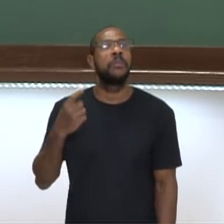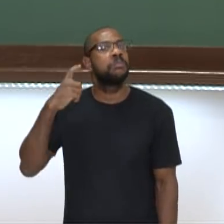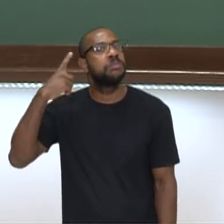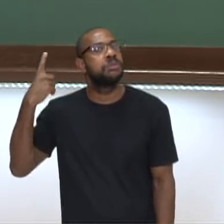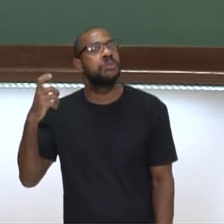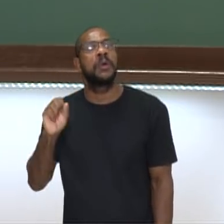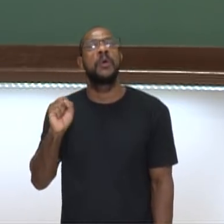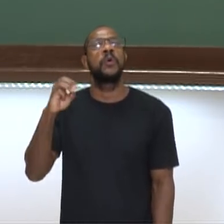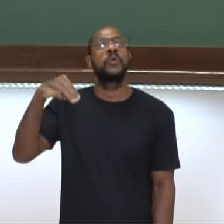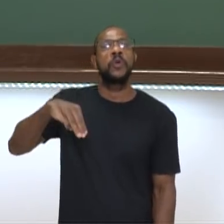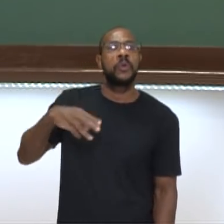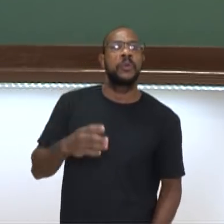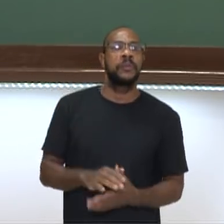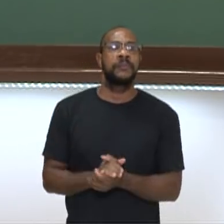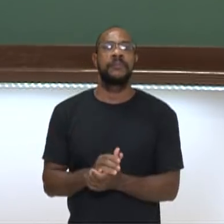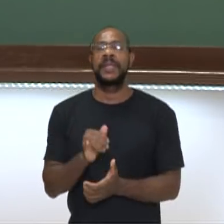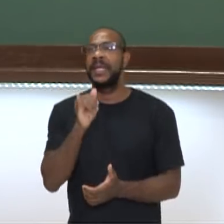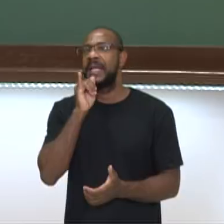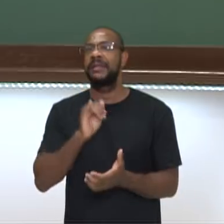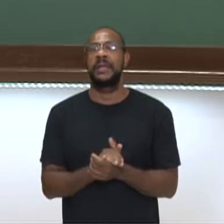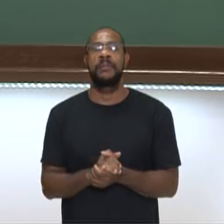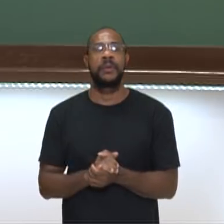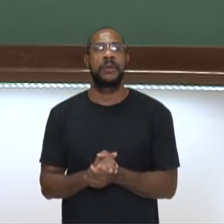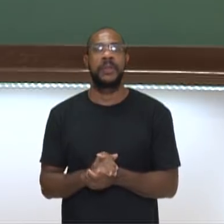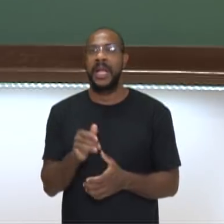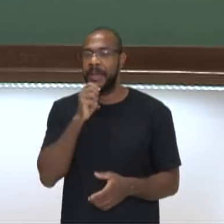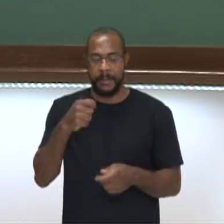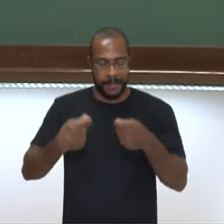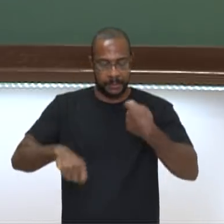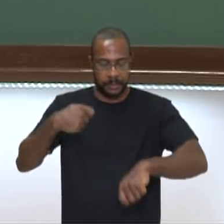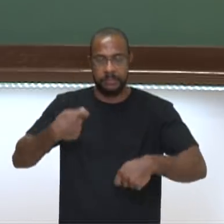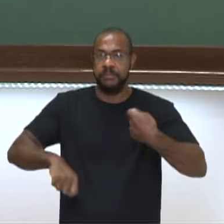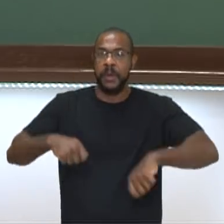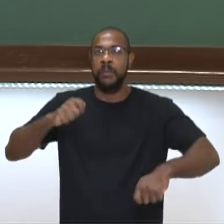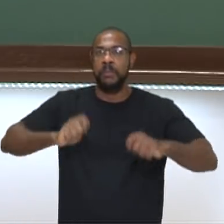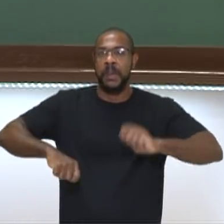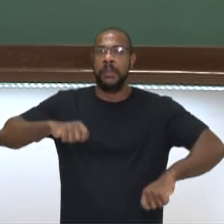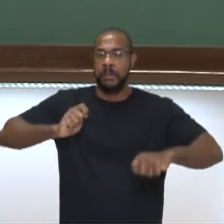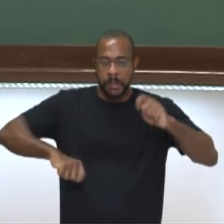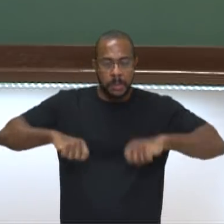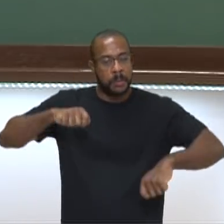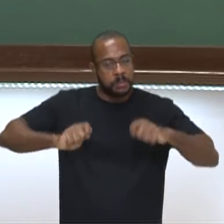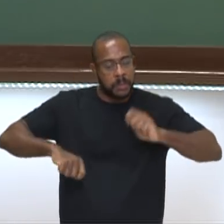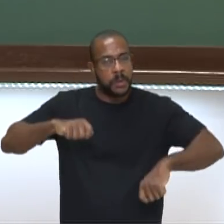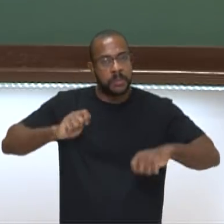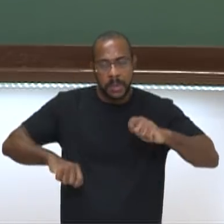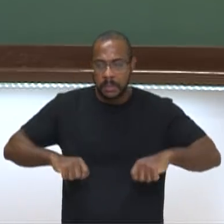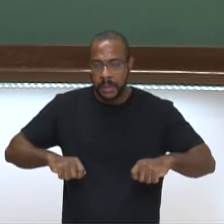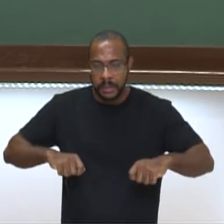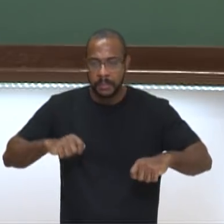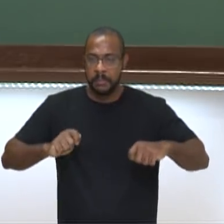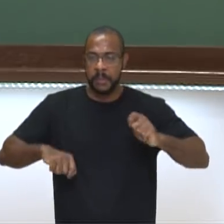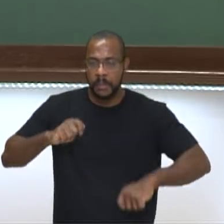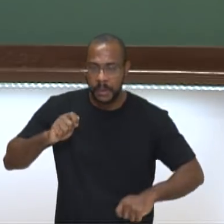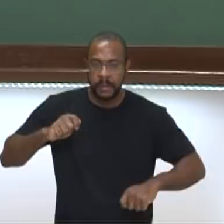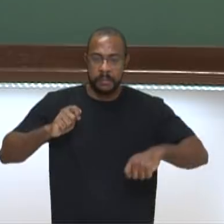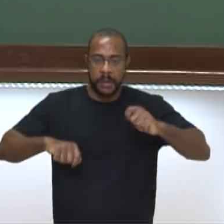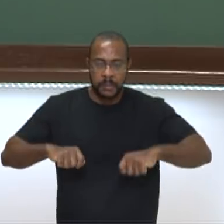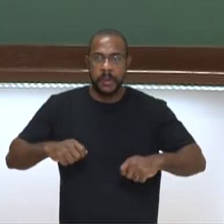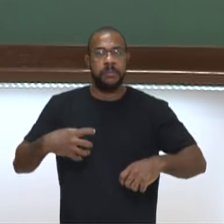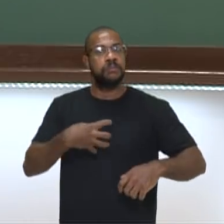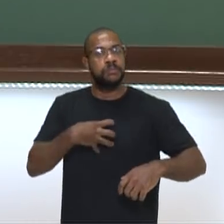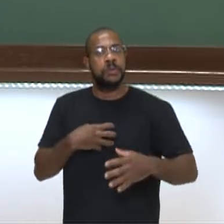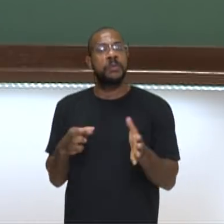som. Por exemplo, as batidas de um tambor. Se nós podemos, seguindo o ritmo